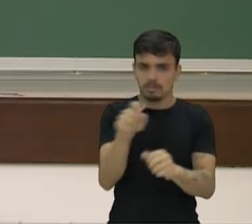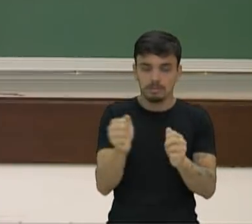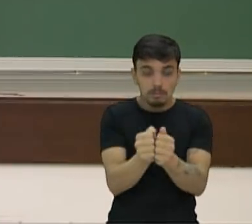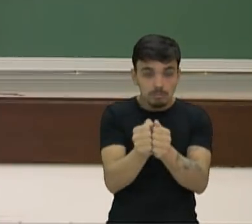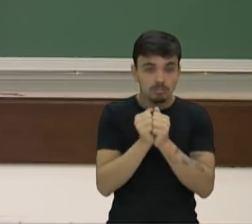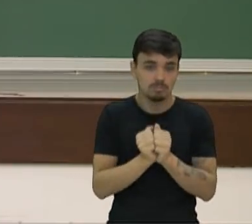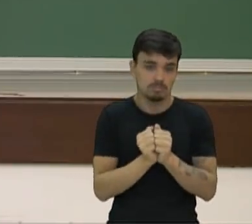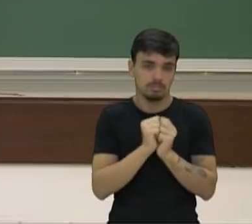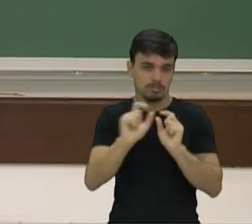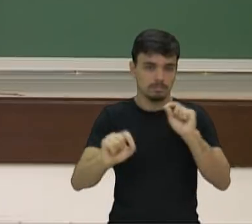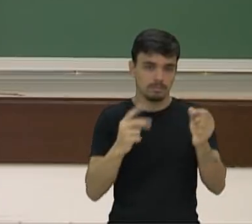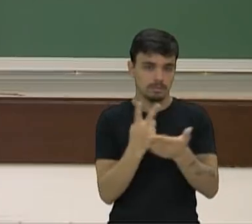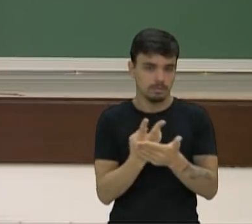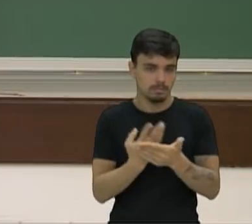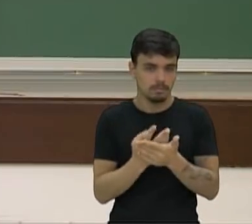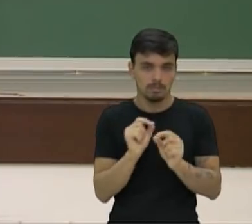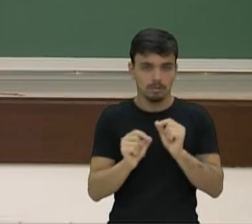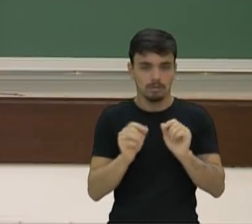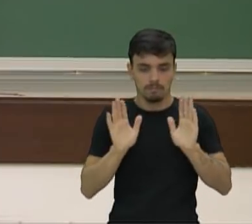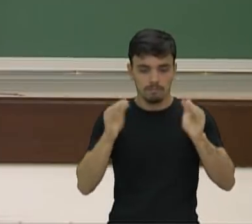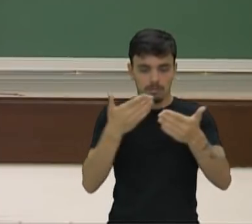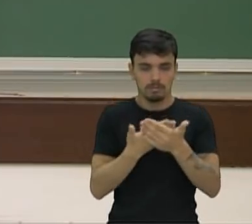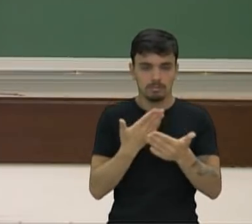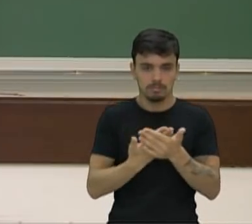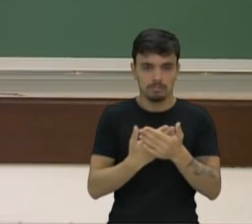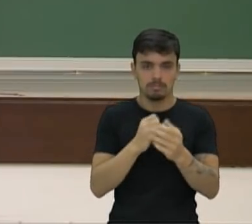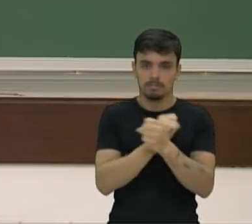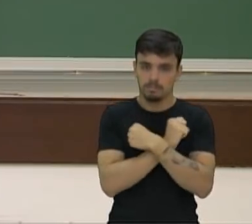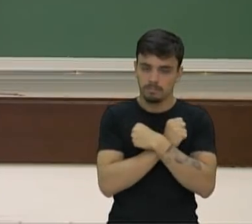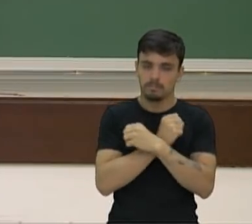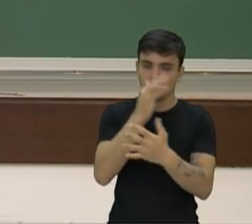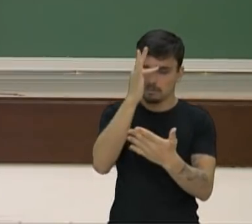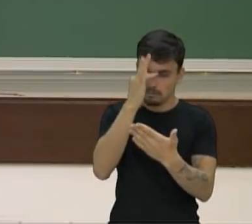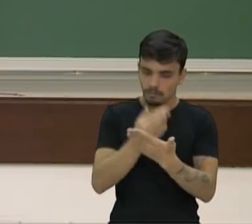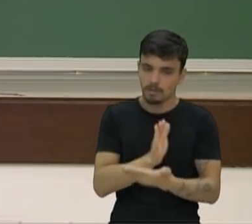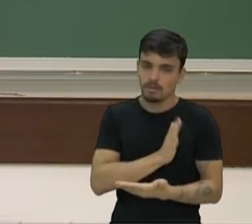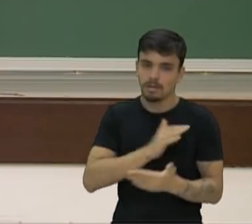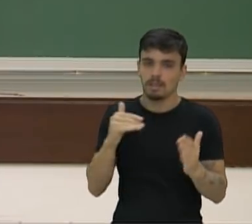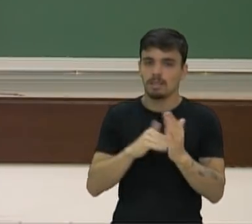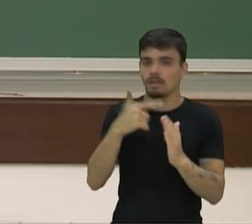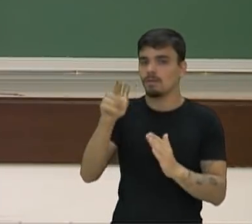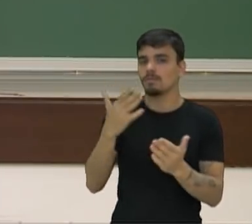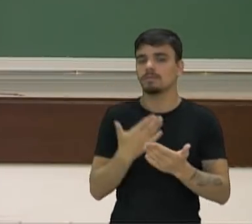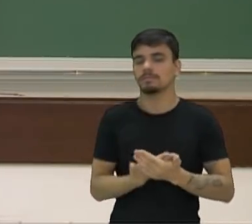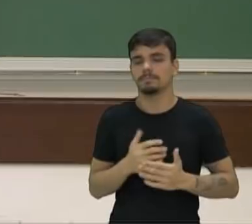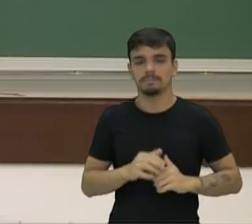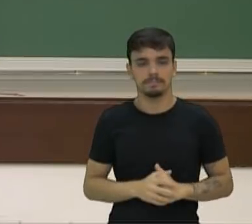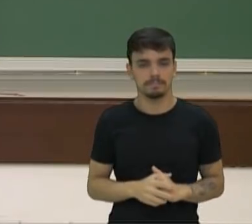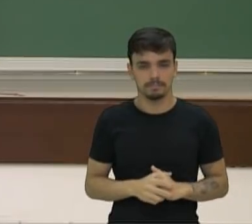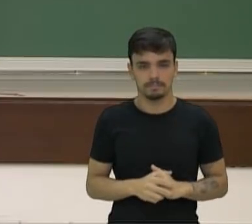como sempre, né? Foco nos estudos, galerinha. Força, fé no coração. Até a próxima. Valeu!